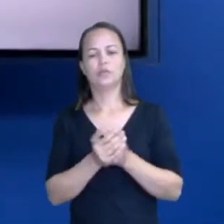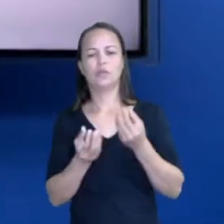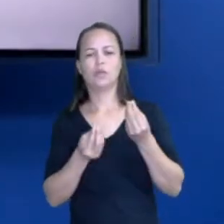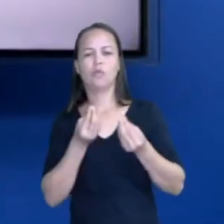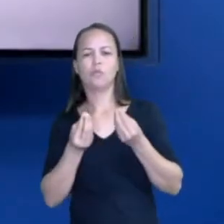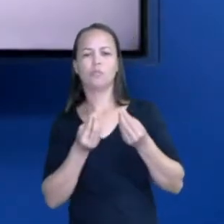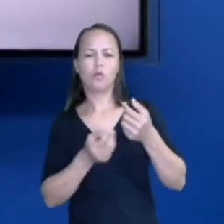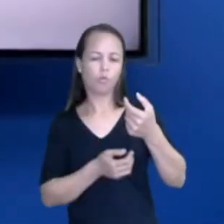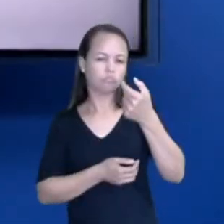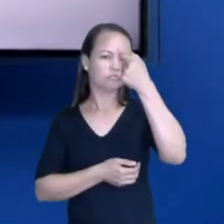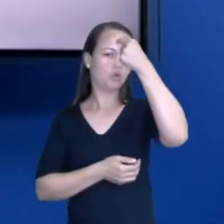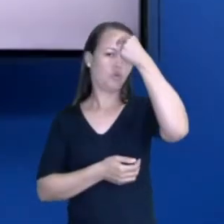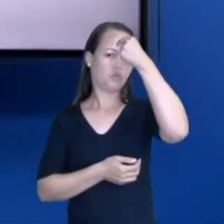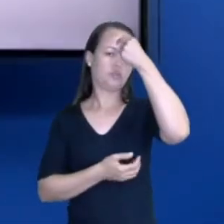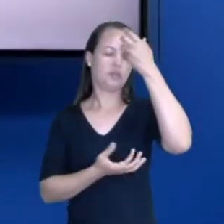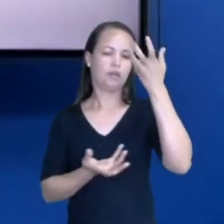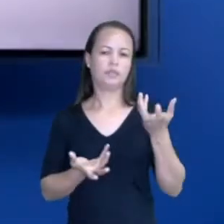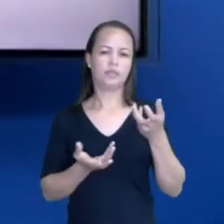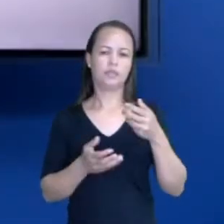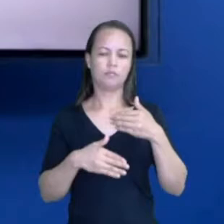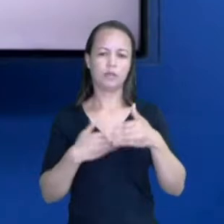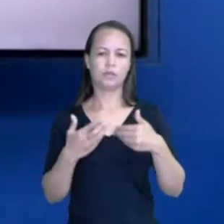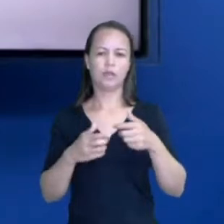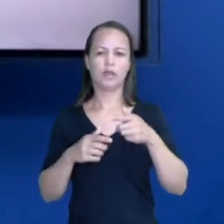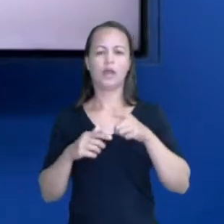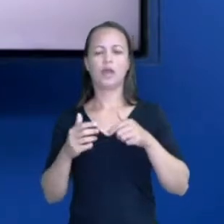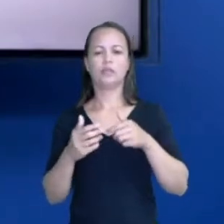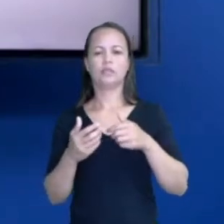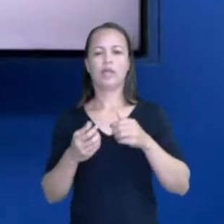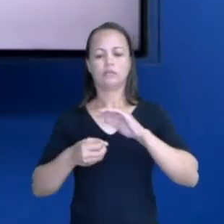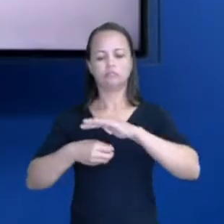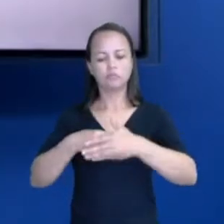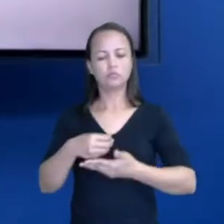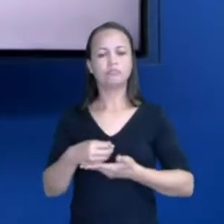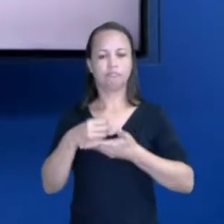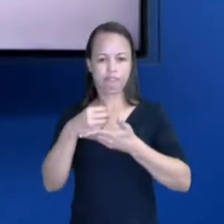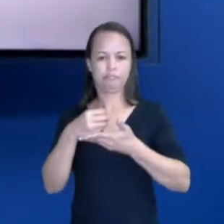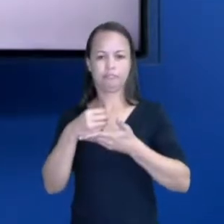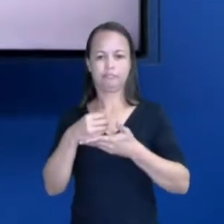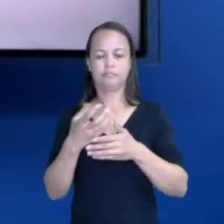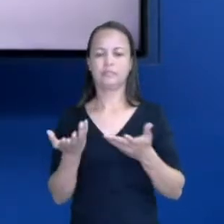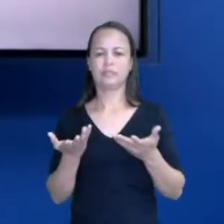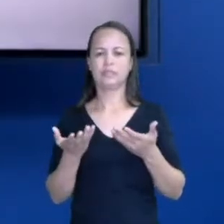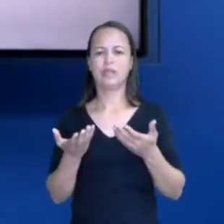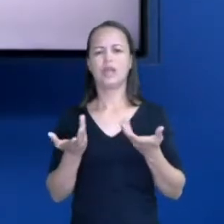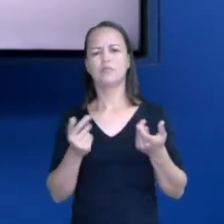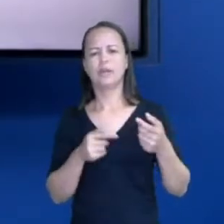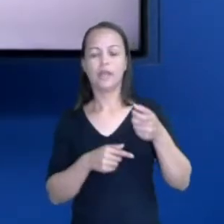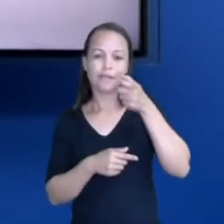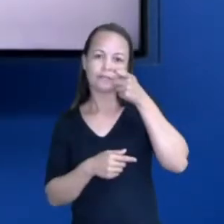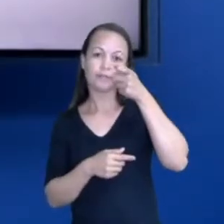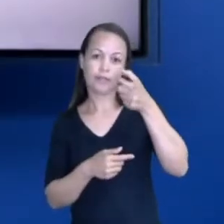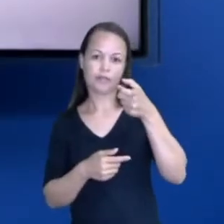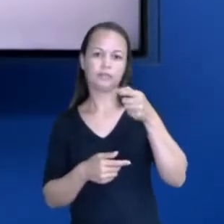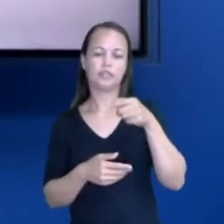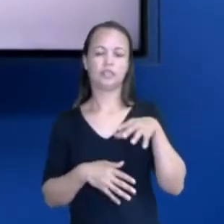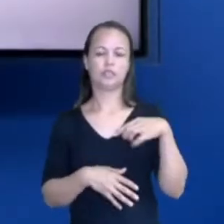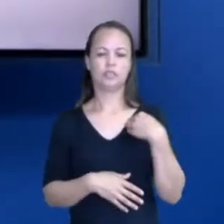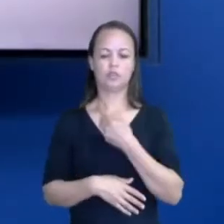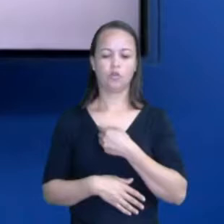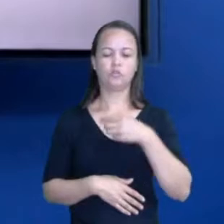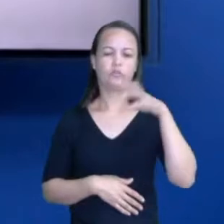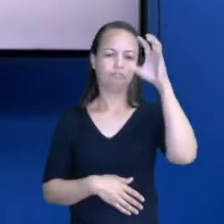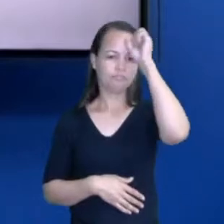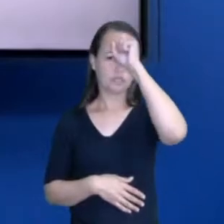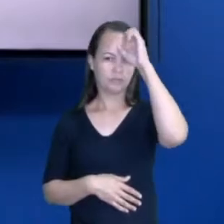consciente como alternativas essenciais para a questão da sustentabilidade, tá certo? Que é uma questão bem interessante que a gente vai aprender